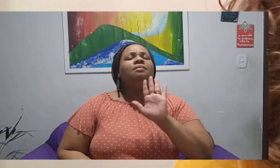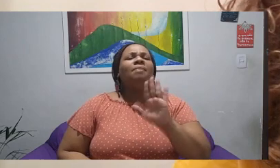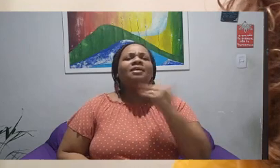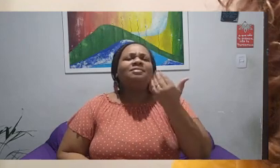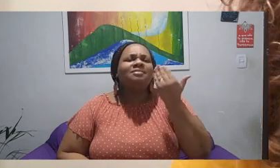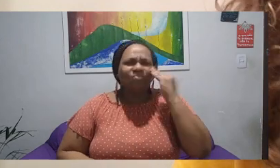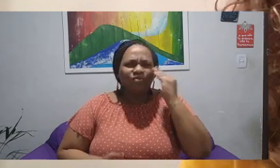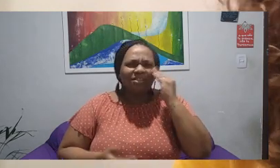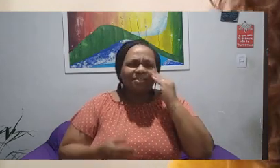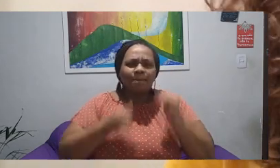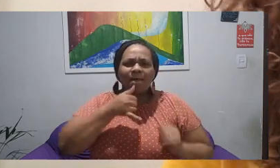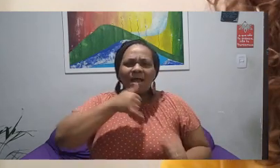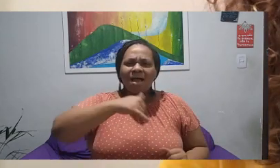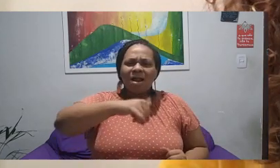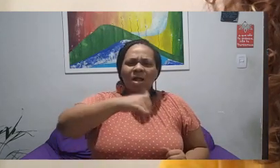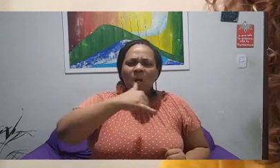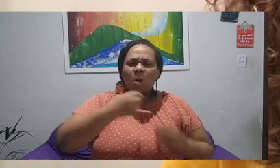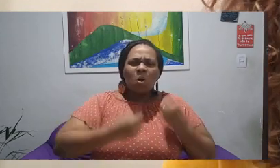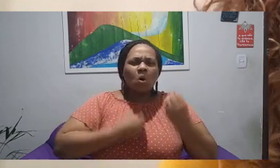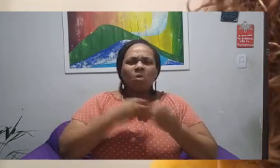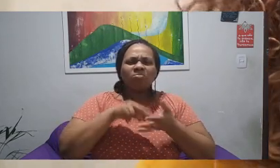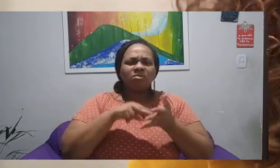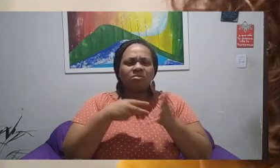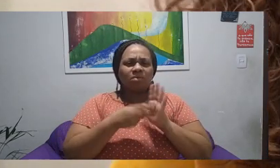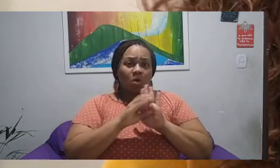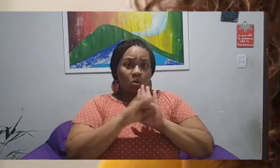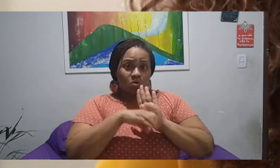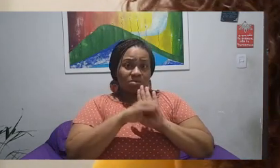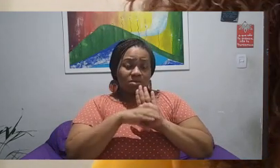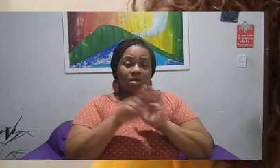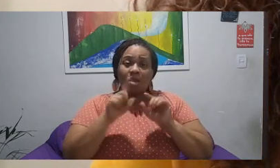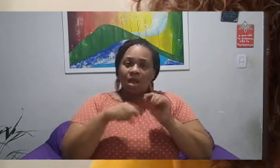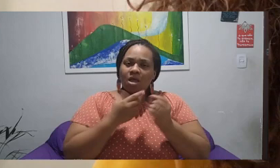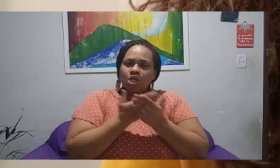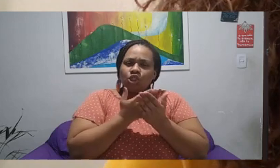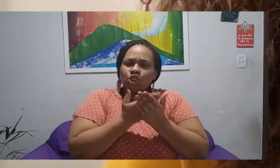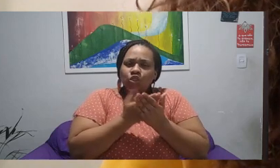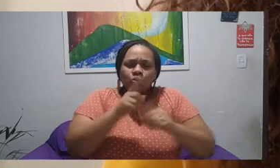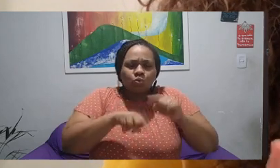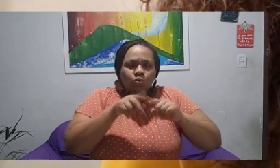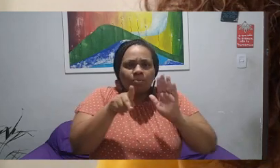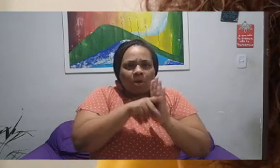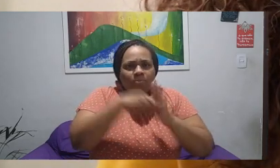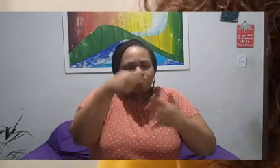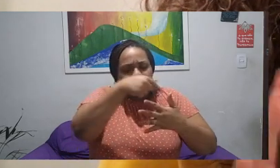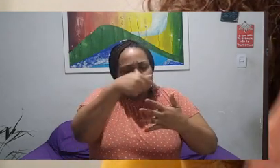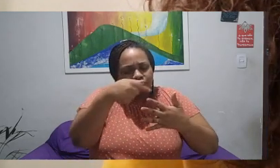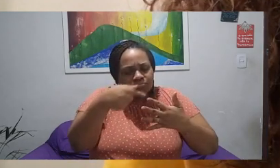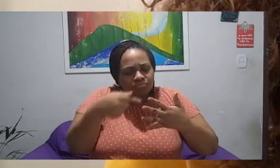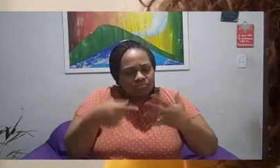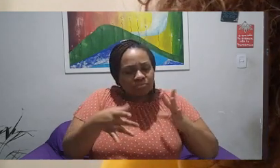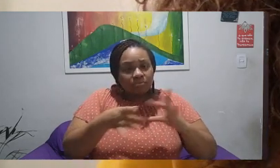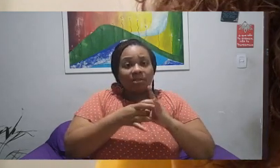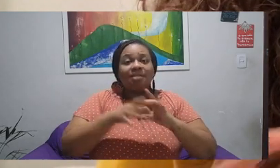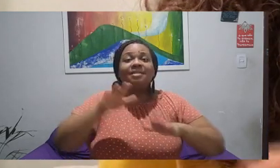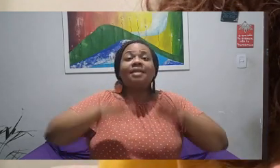Mas afinal de contas, você sabe o que é eletrônica? Por definição, eletrônica é o estudo das propriedades e aplicações